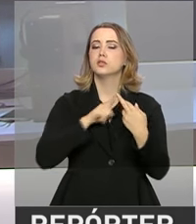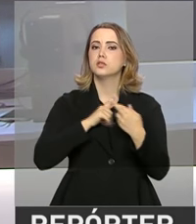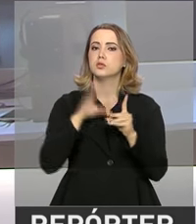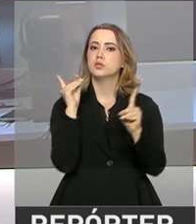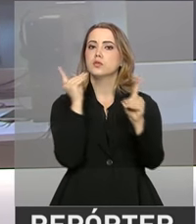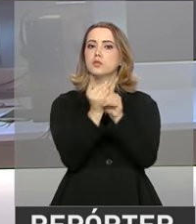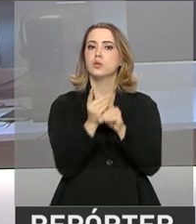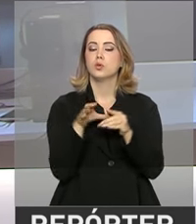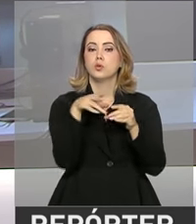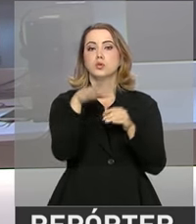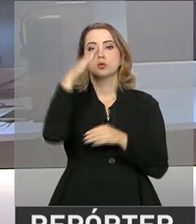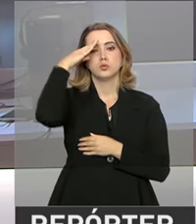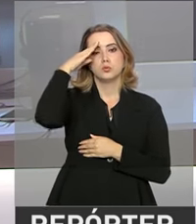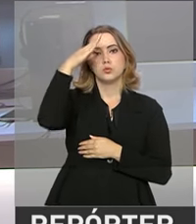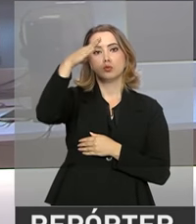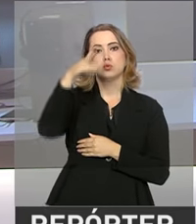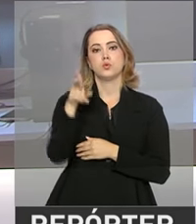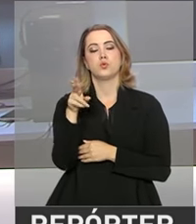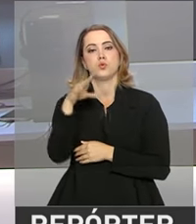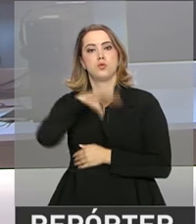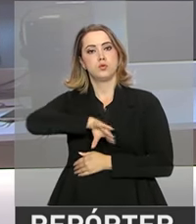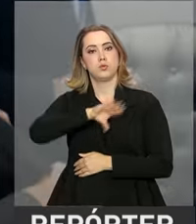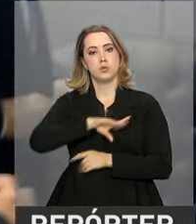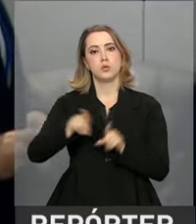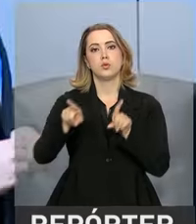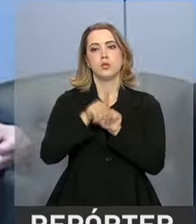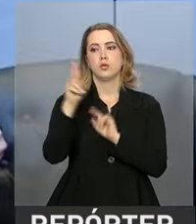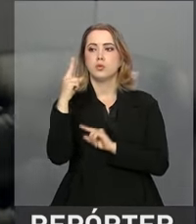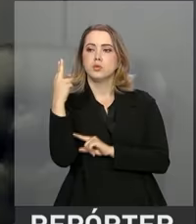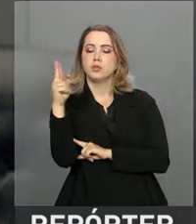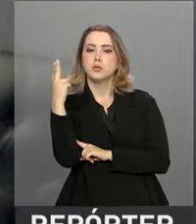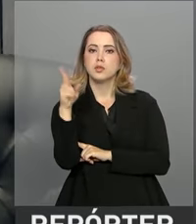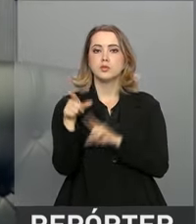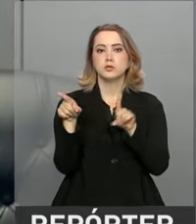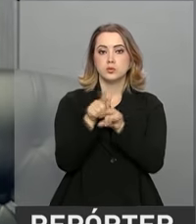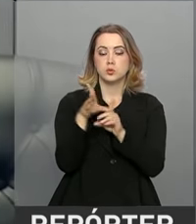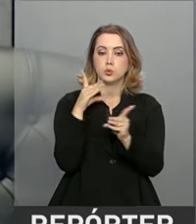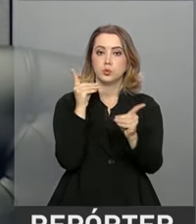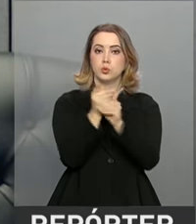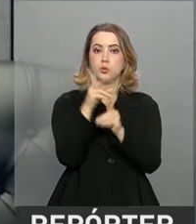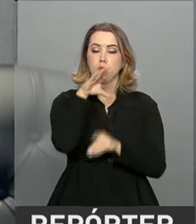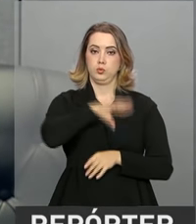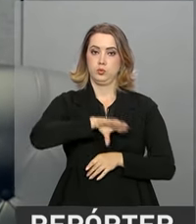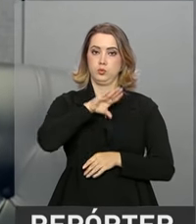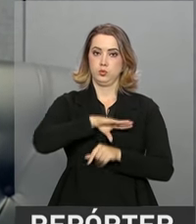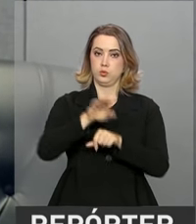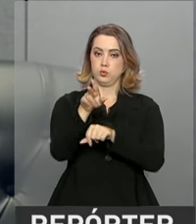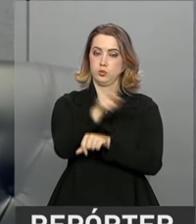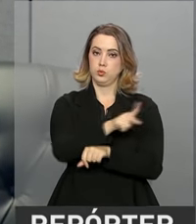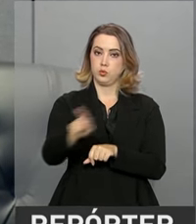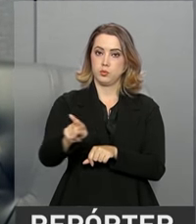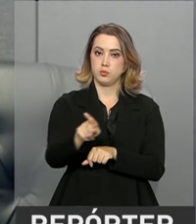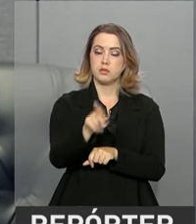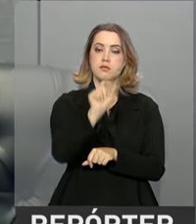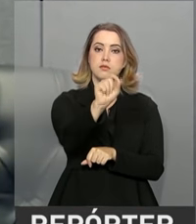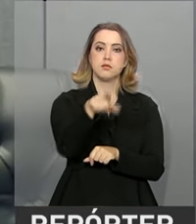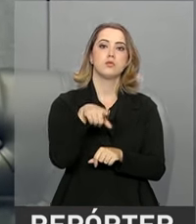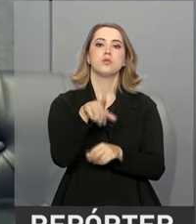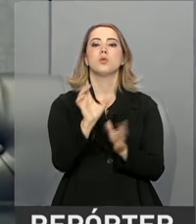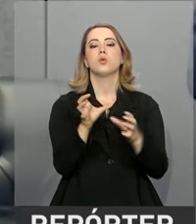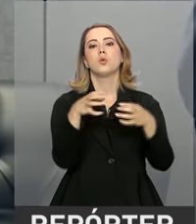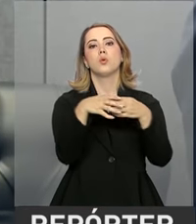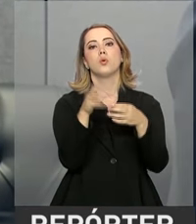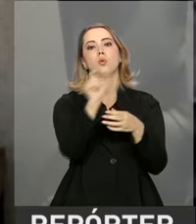os chefes de Estado de Portugal e do Uruguai. No encontro, ele conversou com o presidente de Portugal, Marcelo Rebelo de Sousa, sobre a cúpula